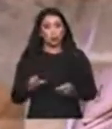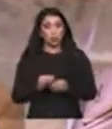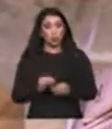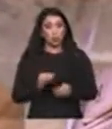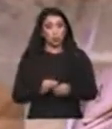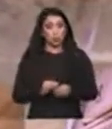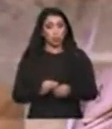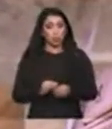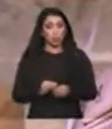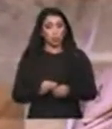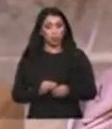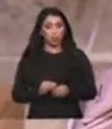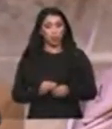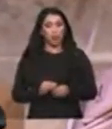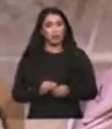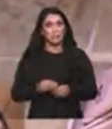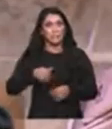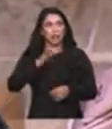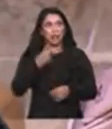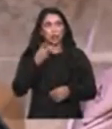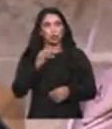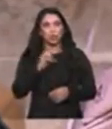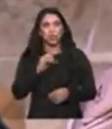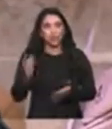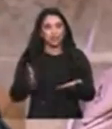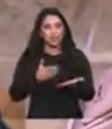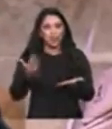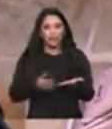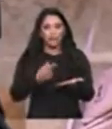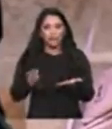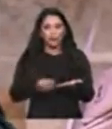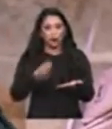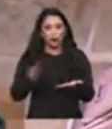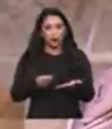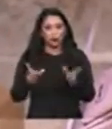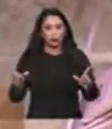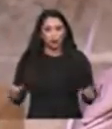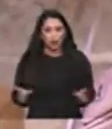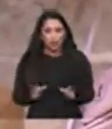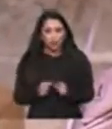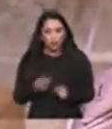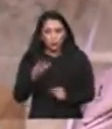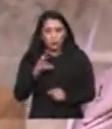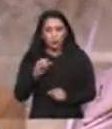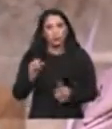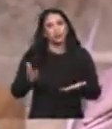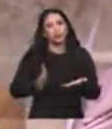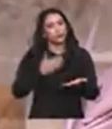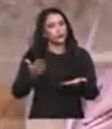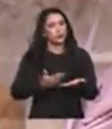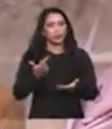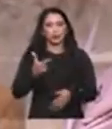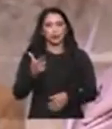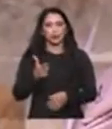alegações finais foram mais de 200 folhas e nós estamos aqui resumindo em 20 folhas, que não teria